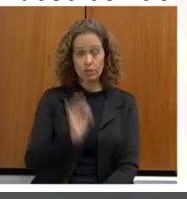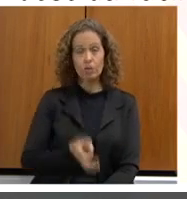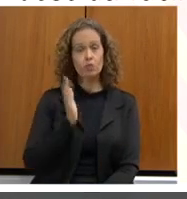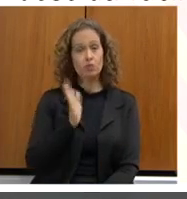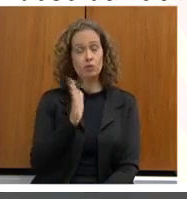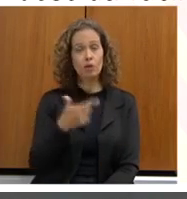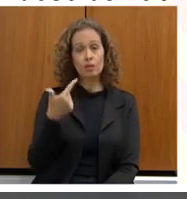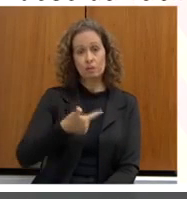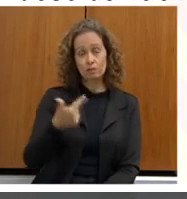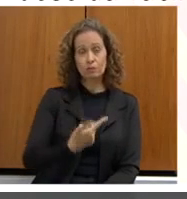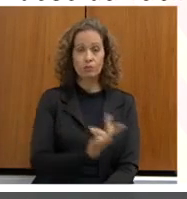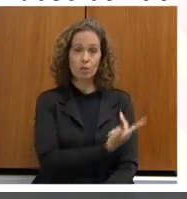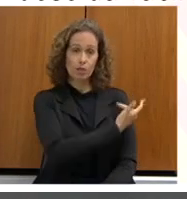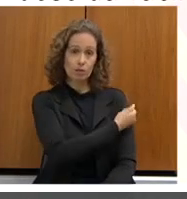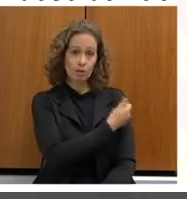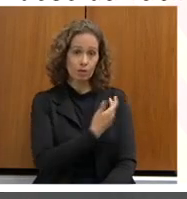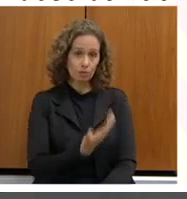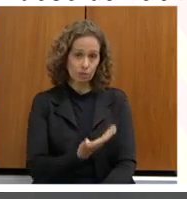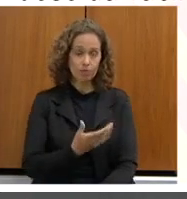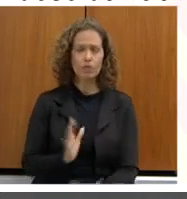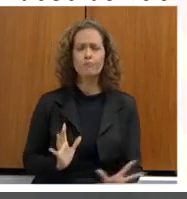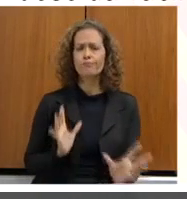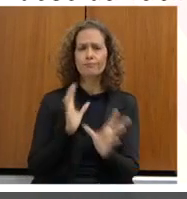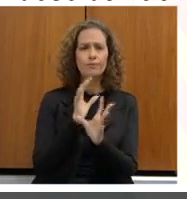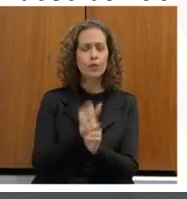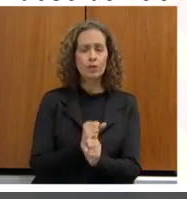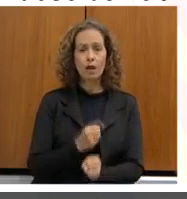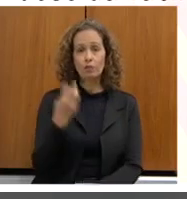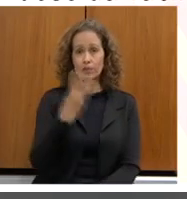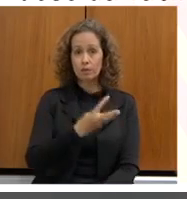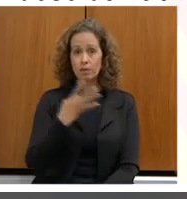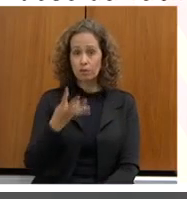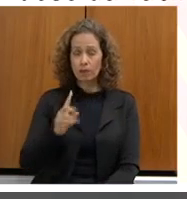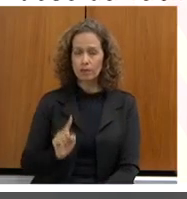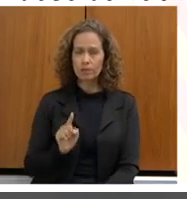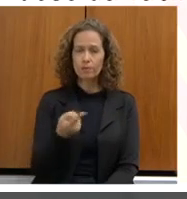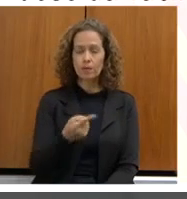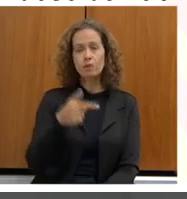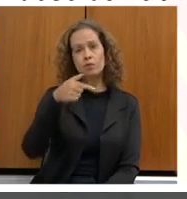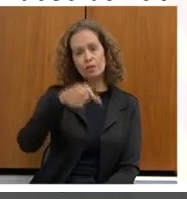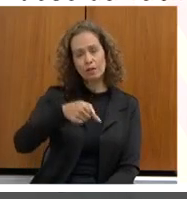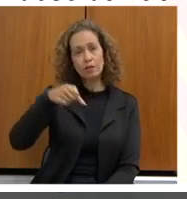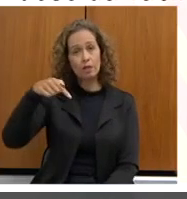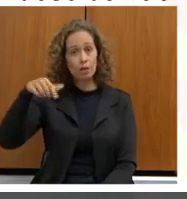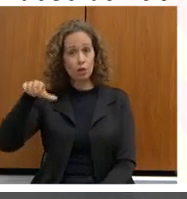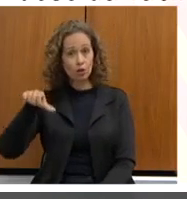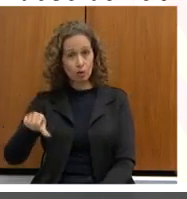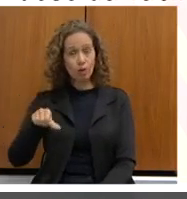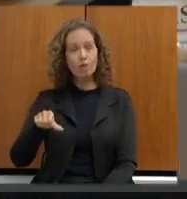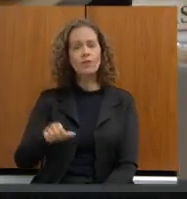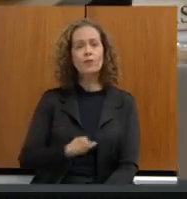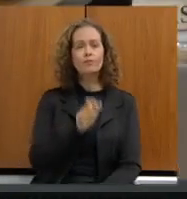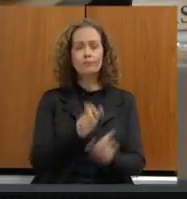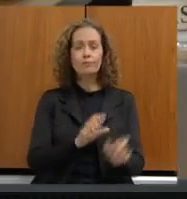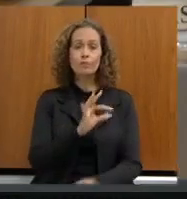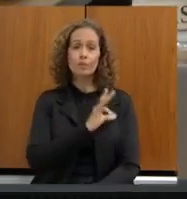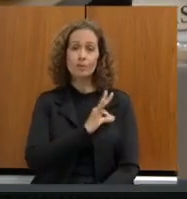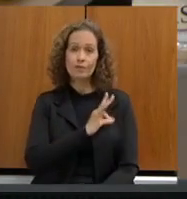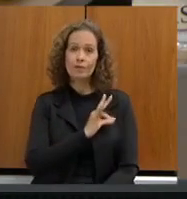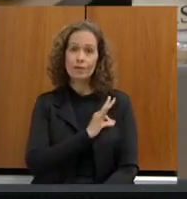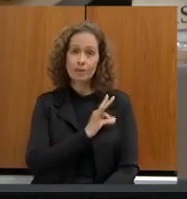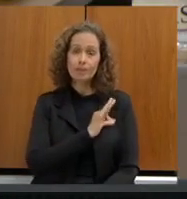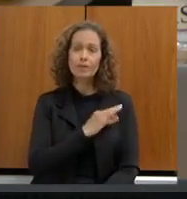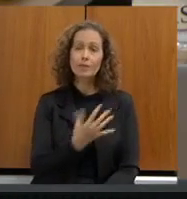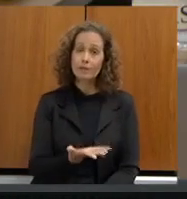com a segunda dose o que perfaz um total de 34 1079 militares vacinato né